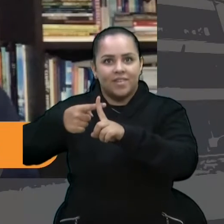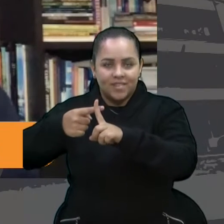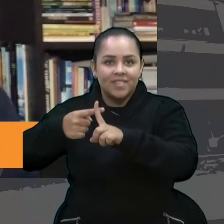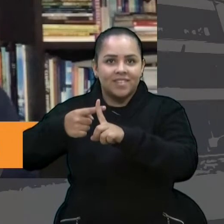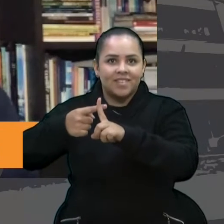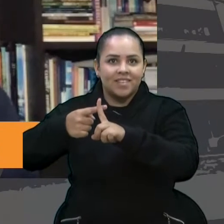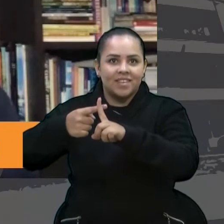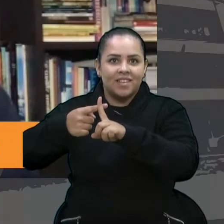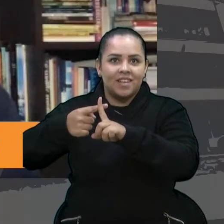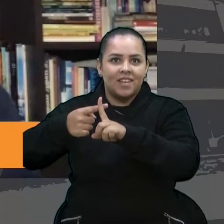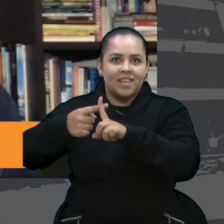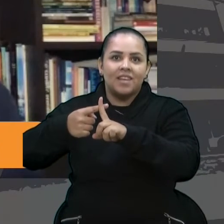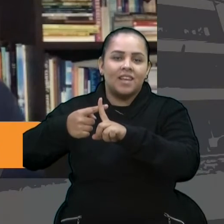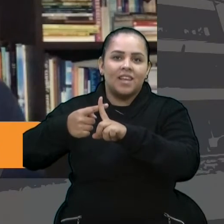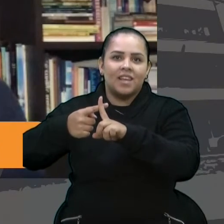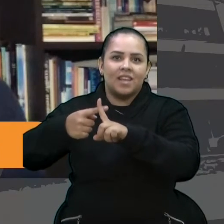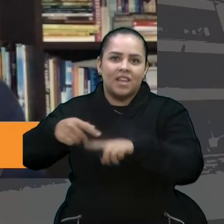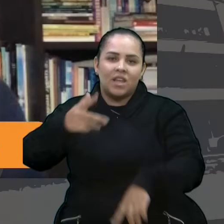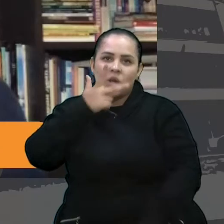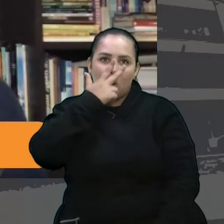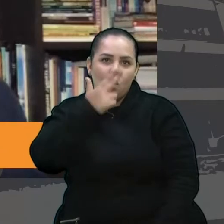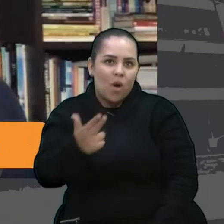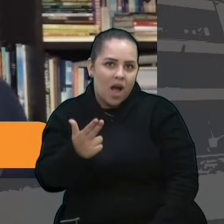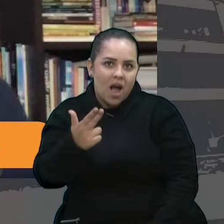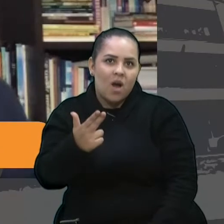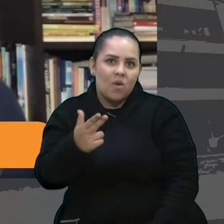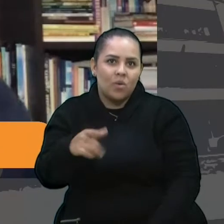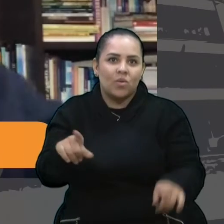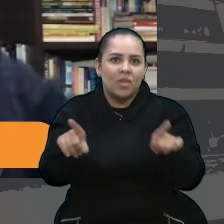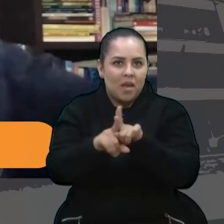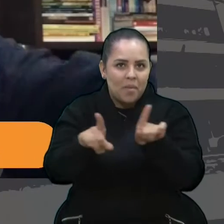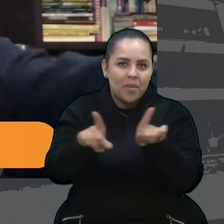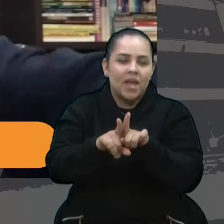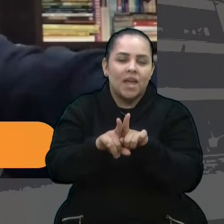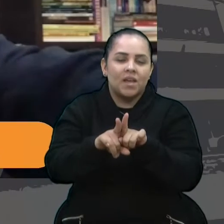de porta-voz, como foi além o